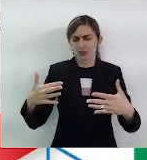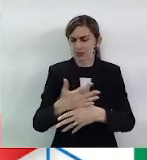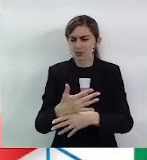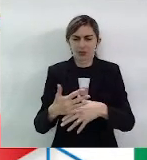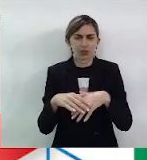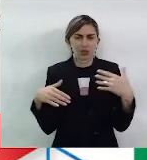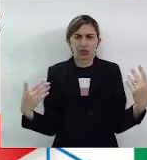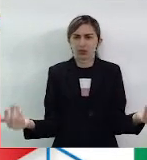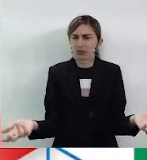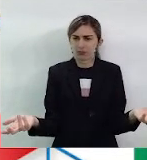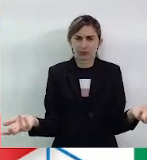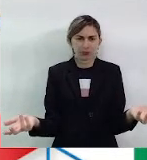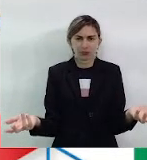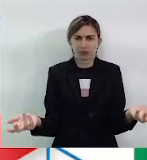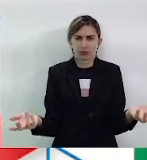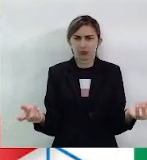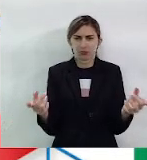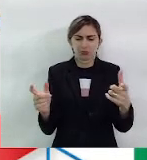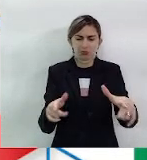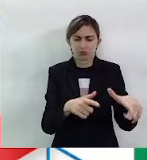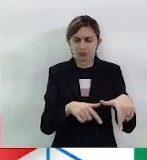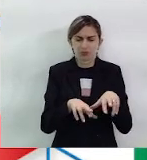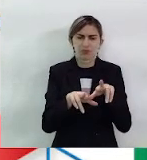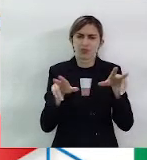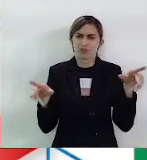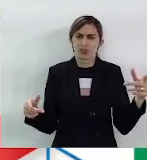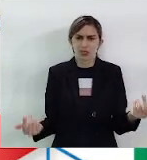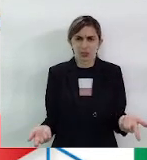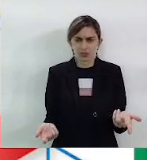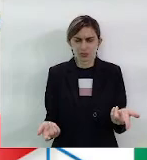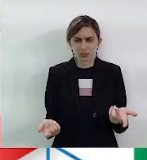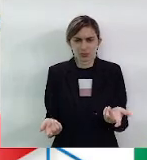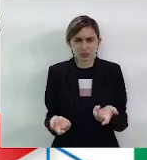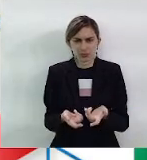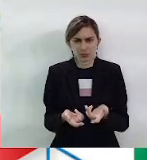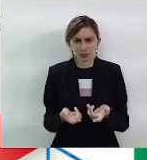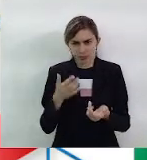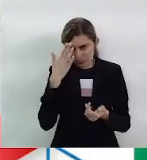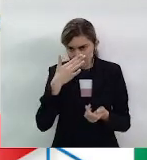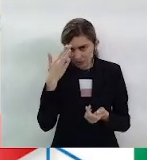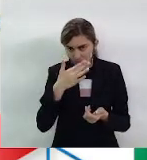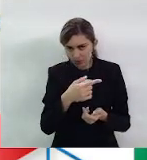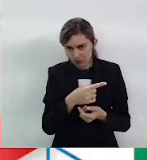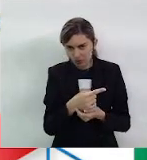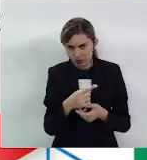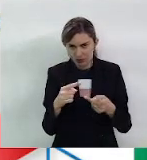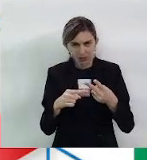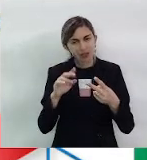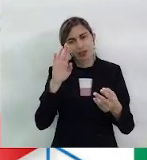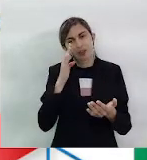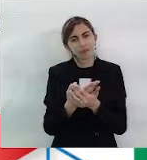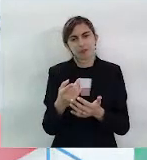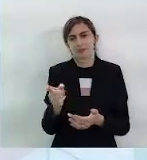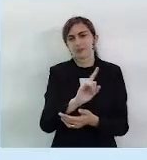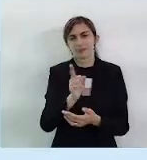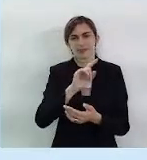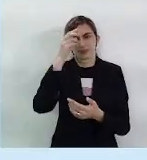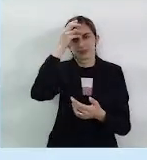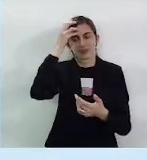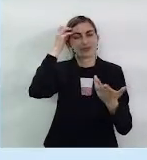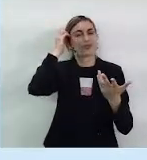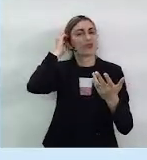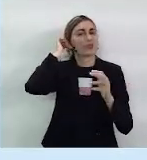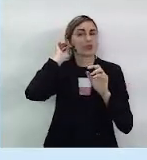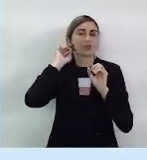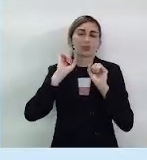cidade dá em pontos vários. Entenderam alguma coisa? Acredito que não. A gente